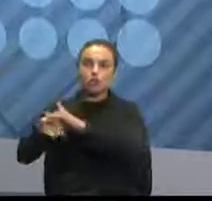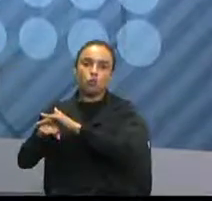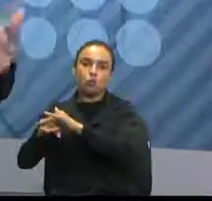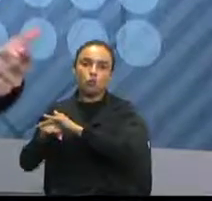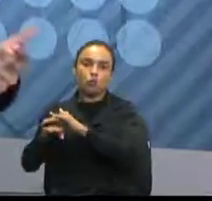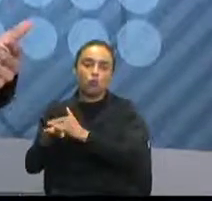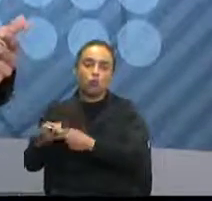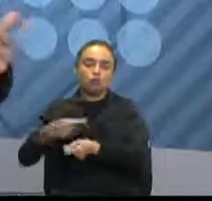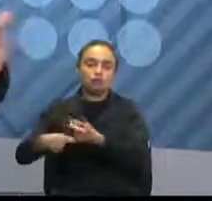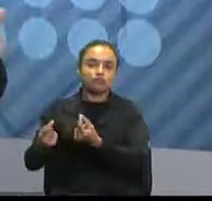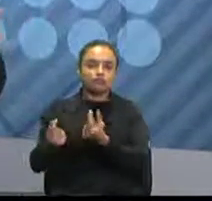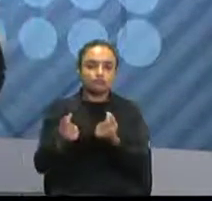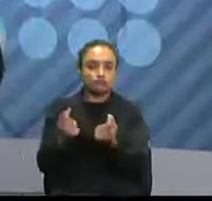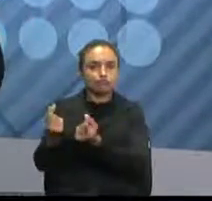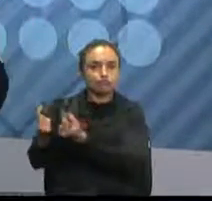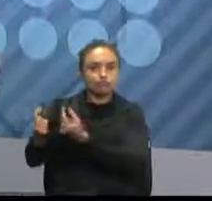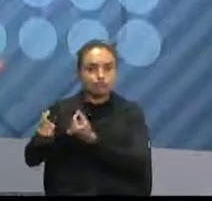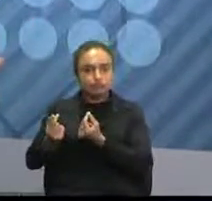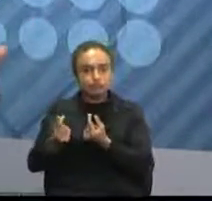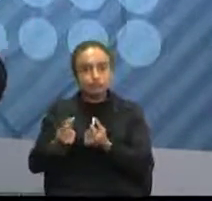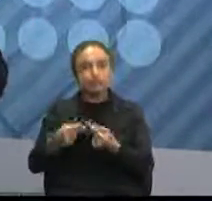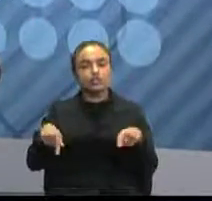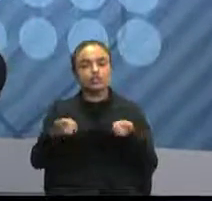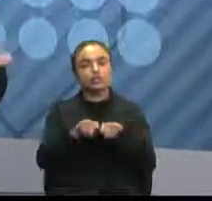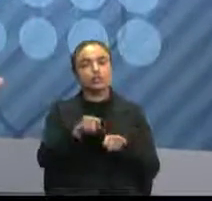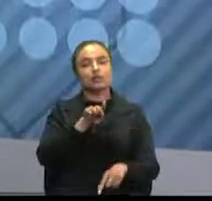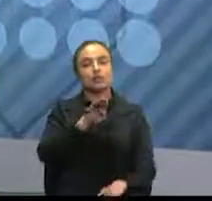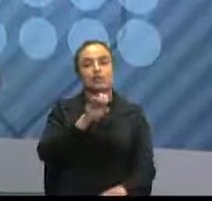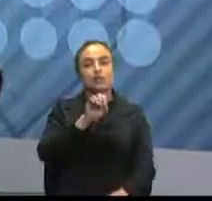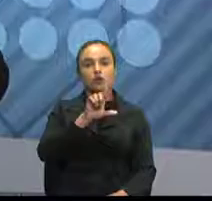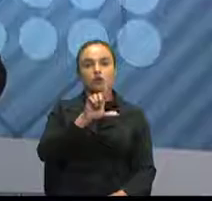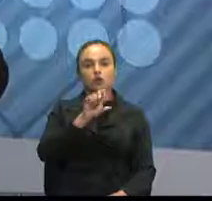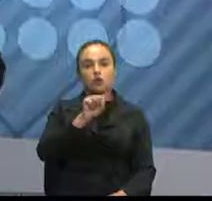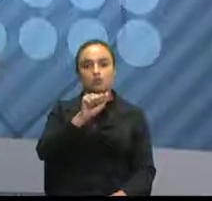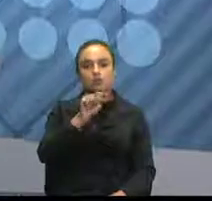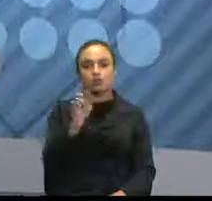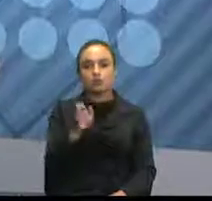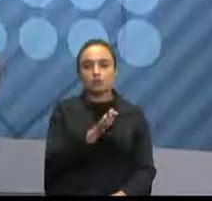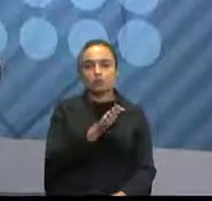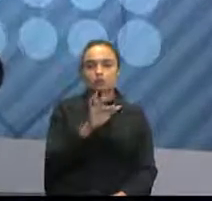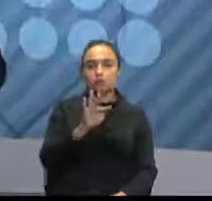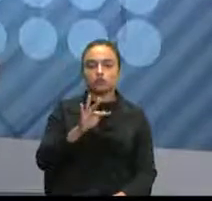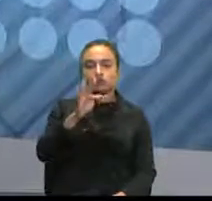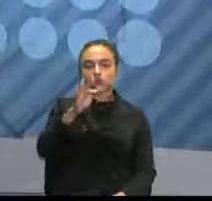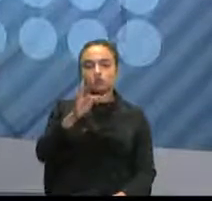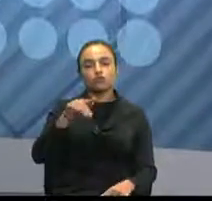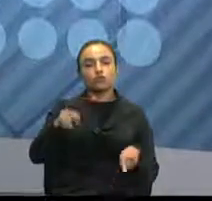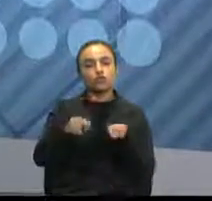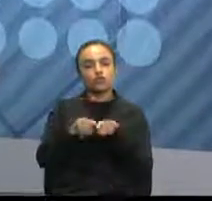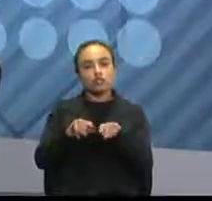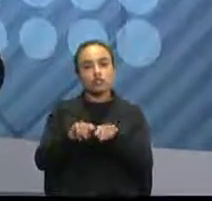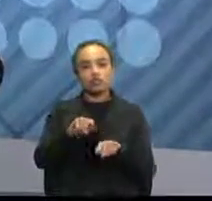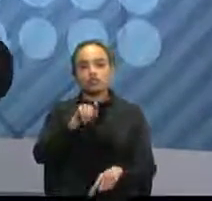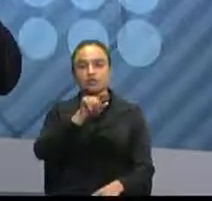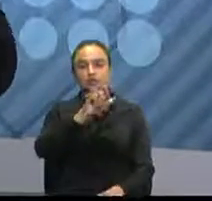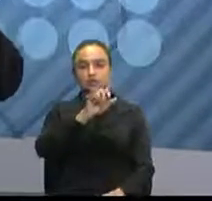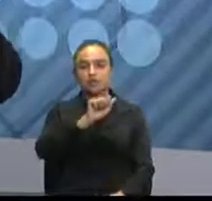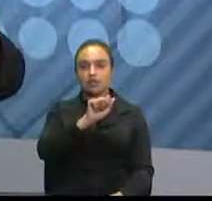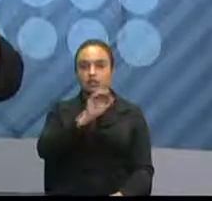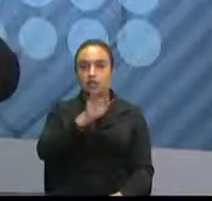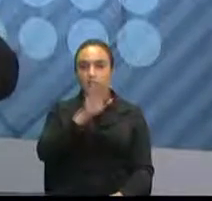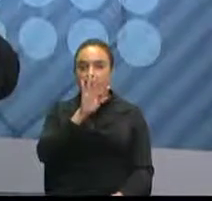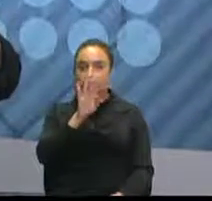vendas de mercadorias na bolsa de futuros os contratos vimos na b3 que atualmente é